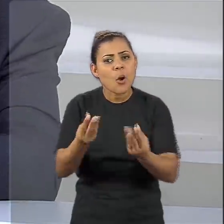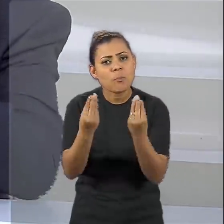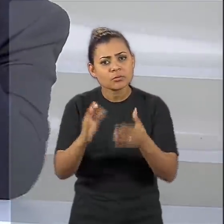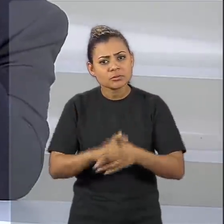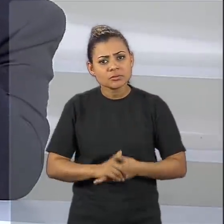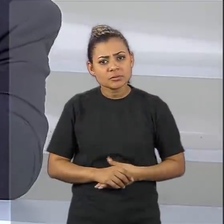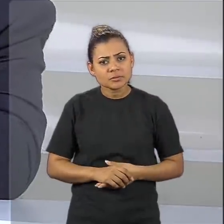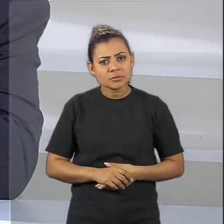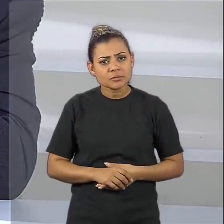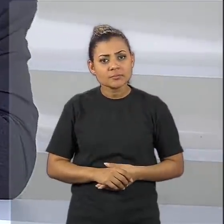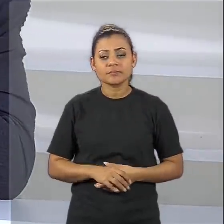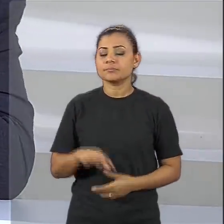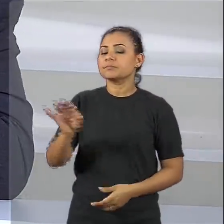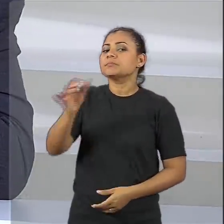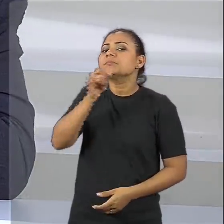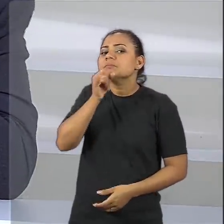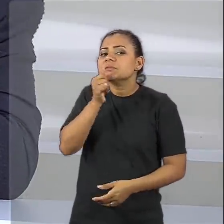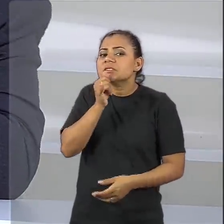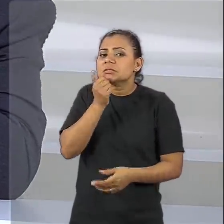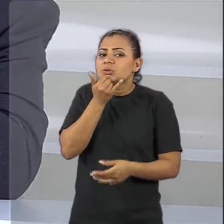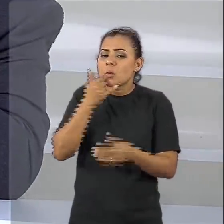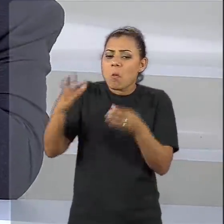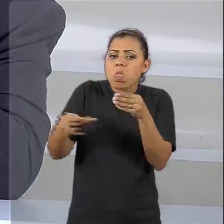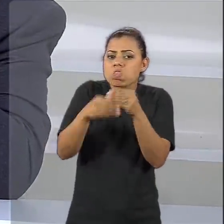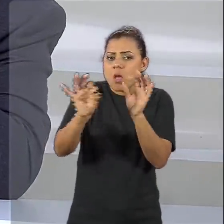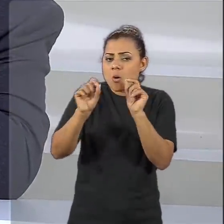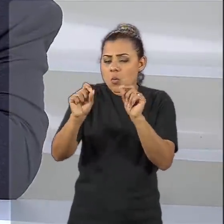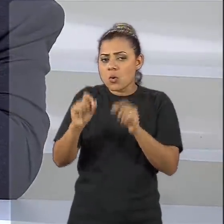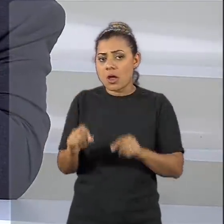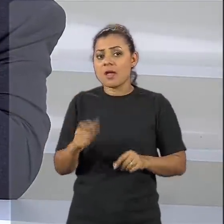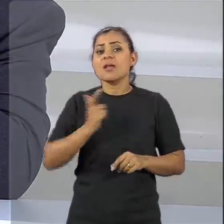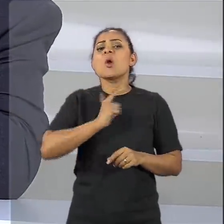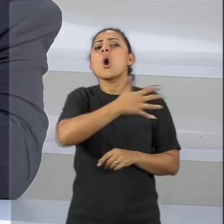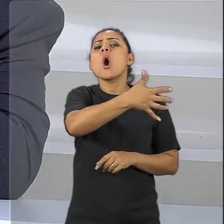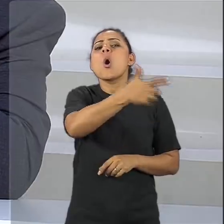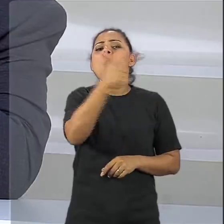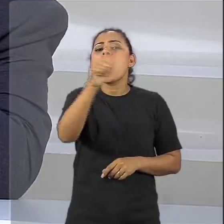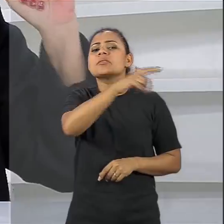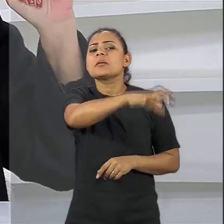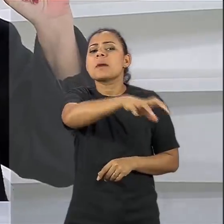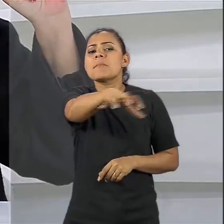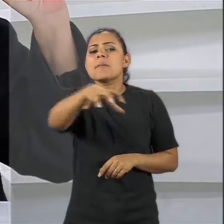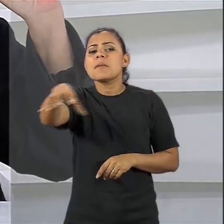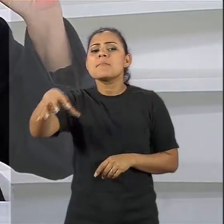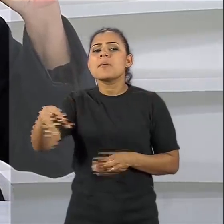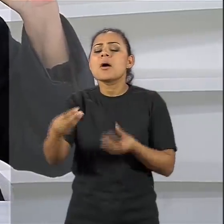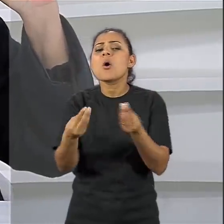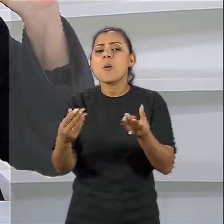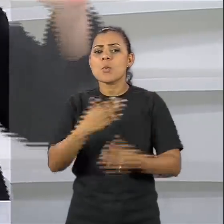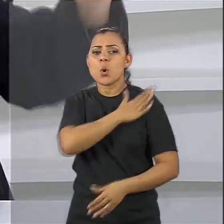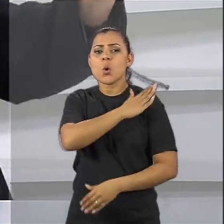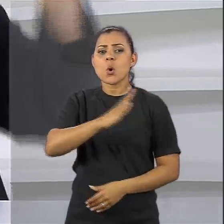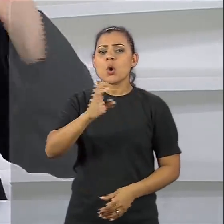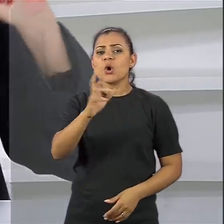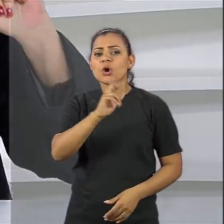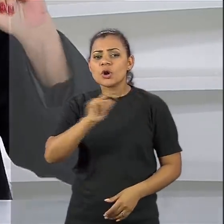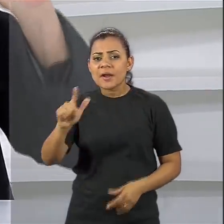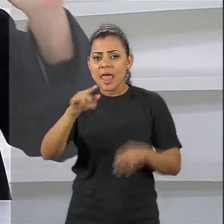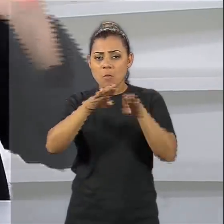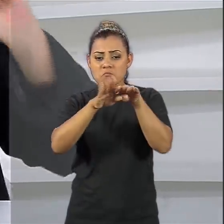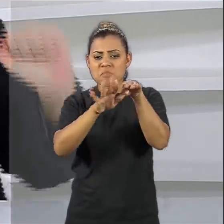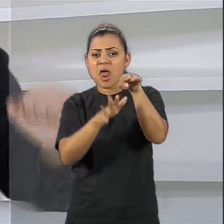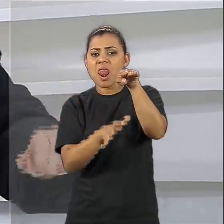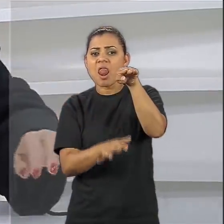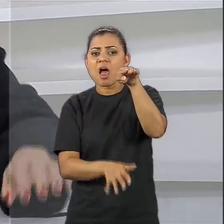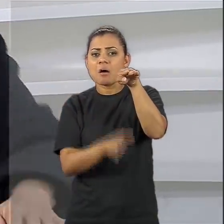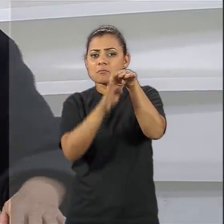Isso na alta cúpula, acho que está perfeccionado. E nas outras esferas? Aí que está o problema. De coronel para baixo. Aí que está o problema.